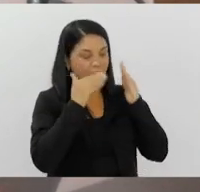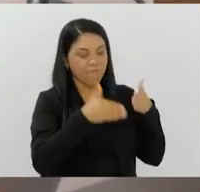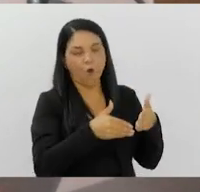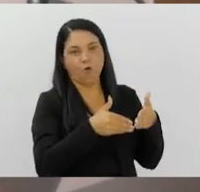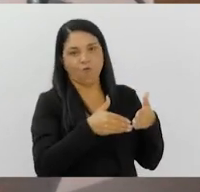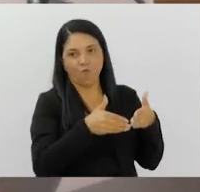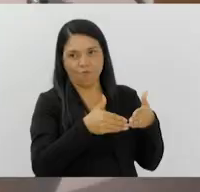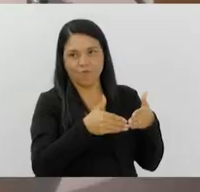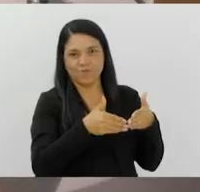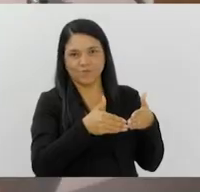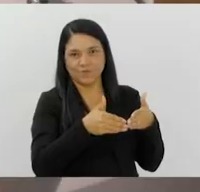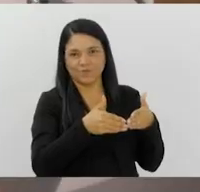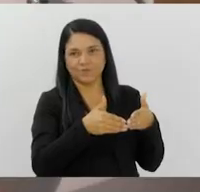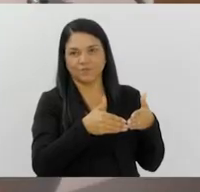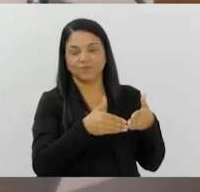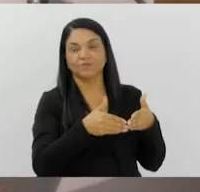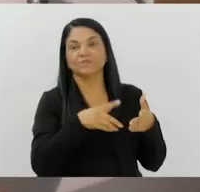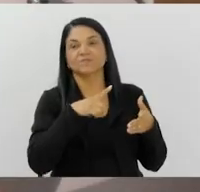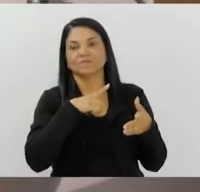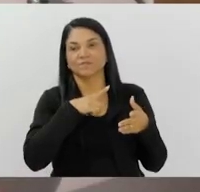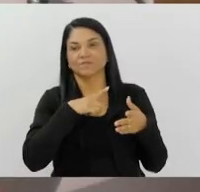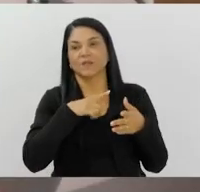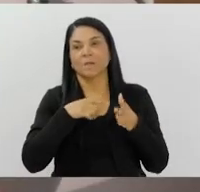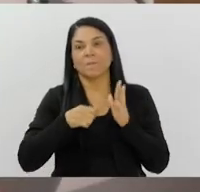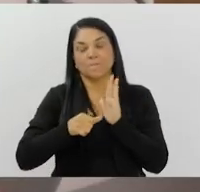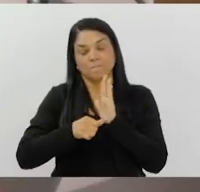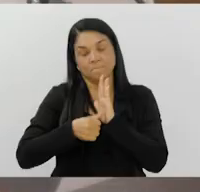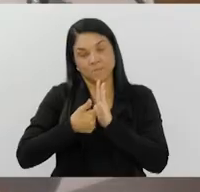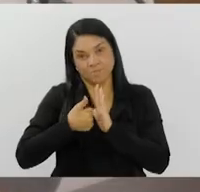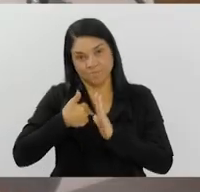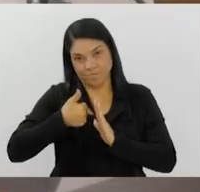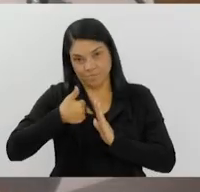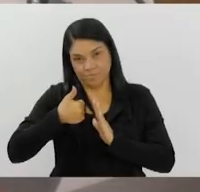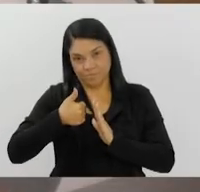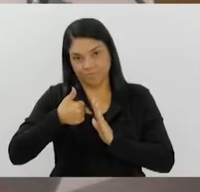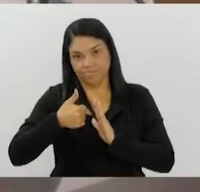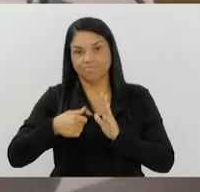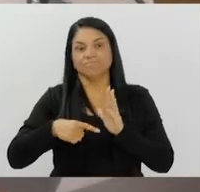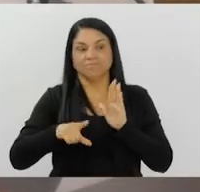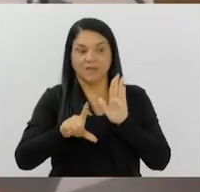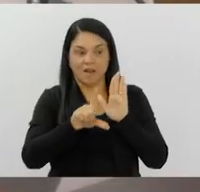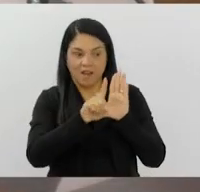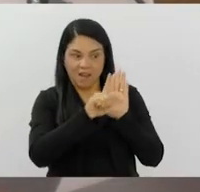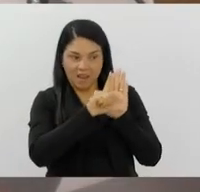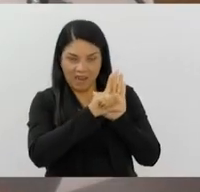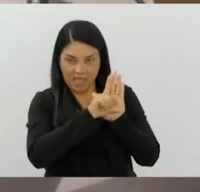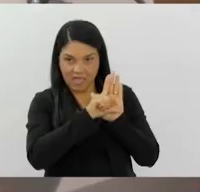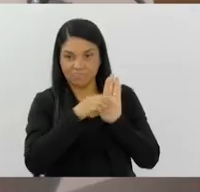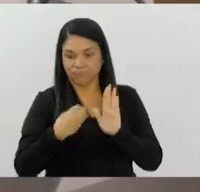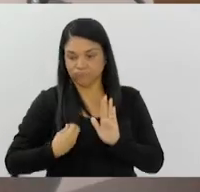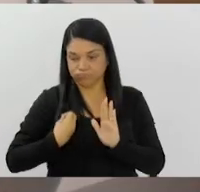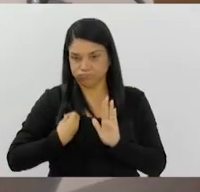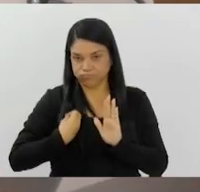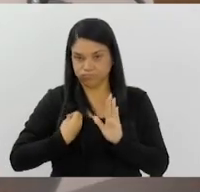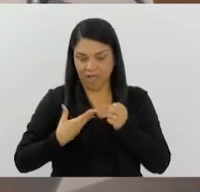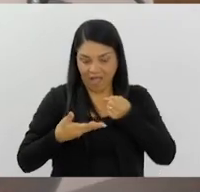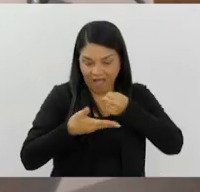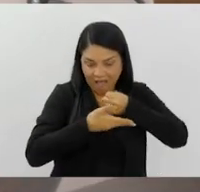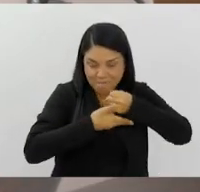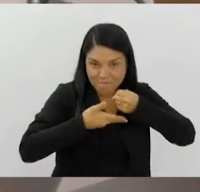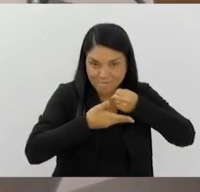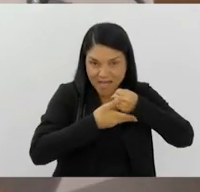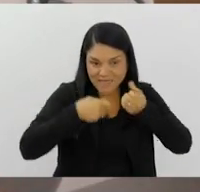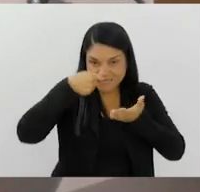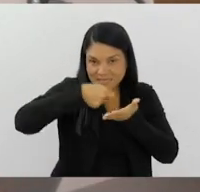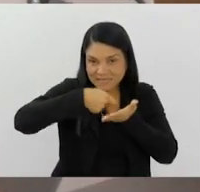eh é até uma de certa forma primeiro uma legitimidade que a lei ela exige que a base legal ela seja você